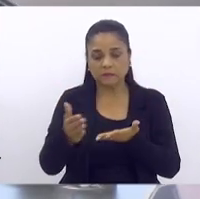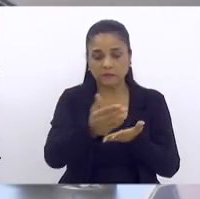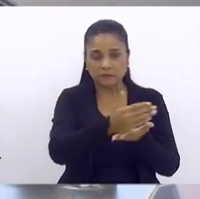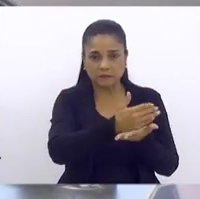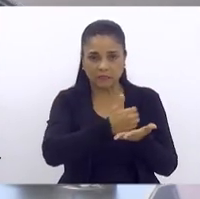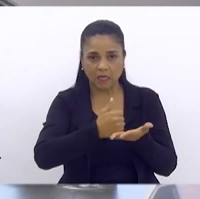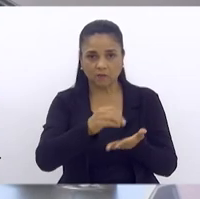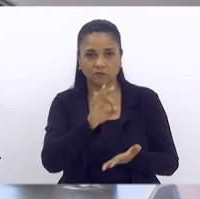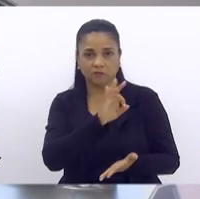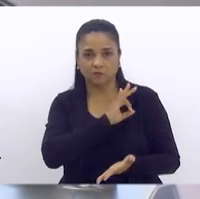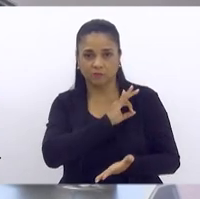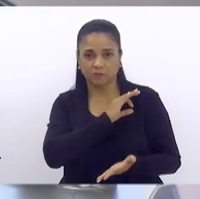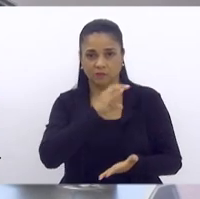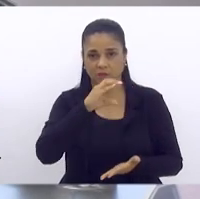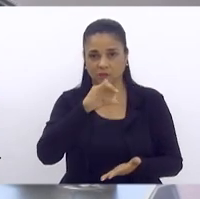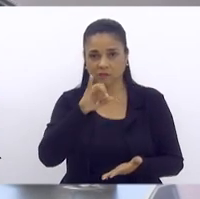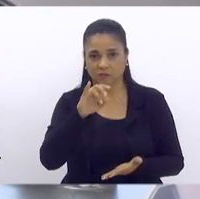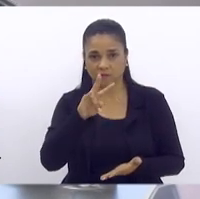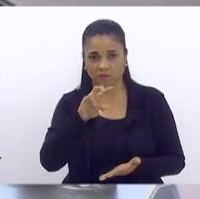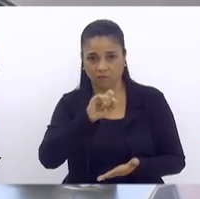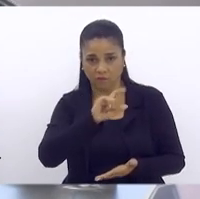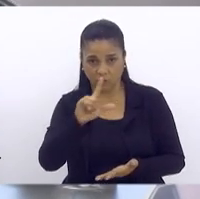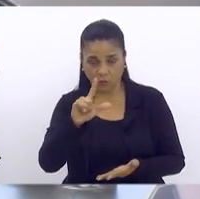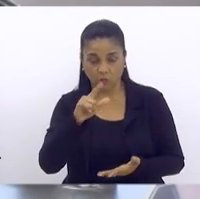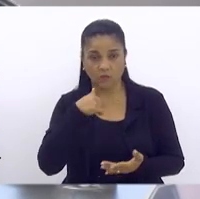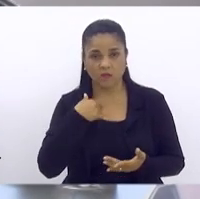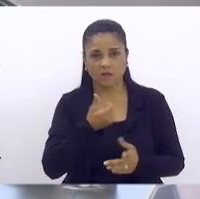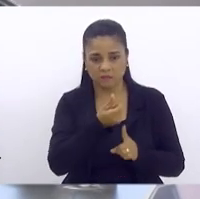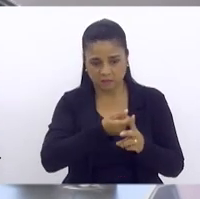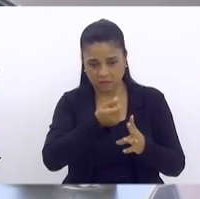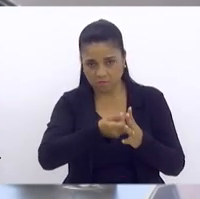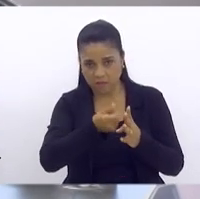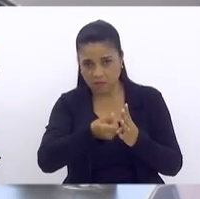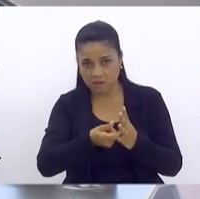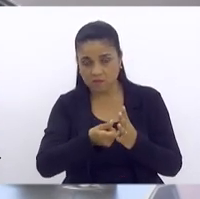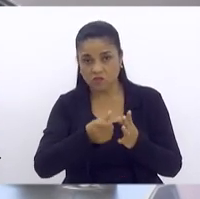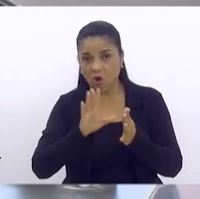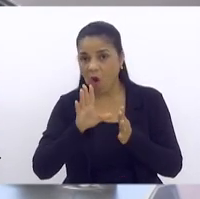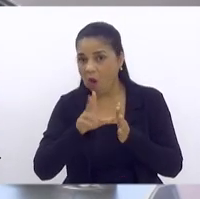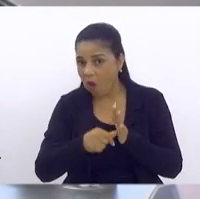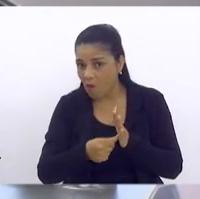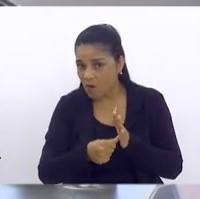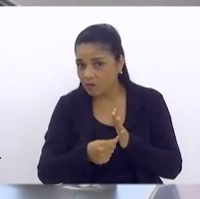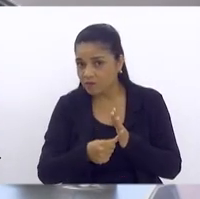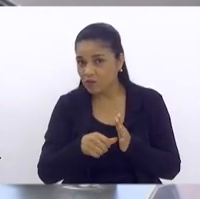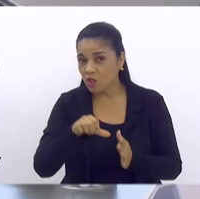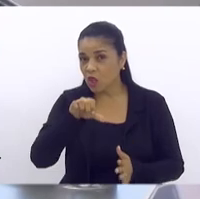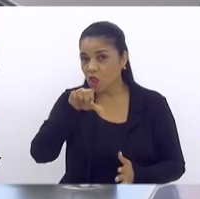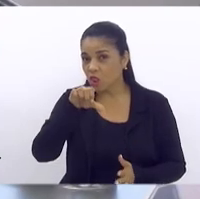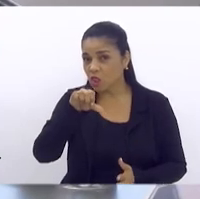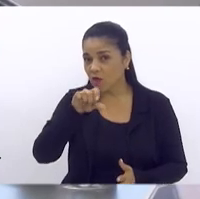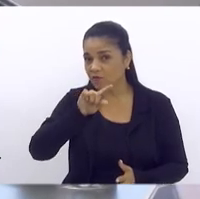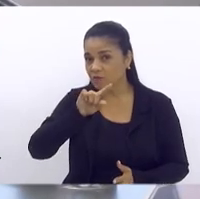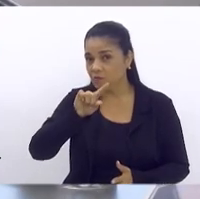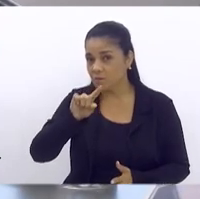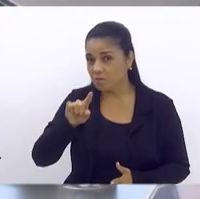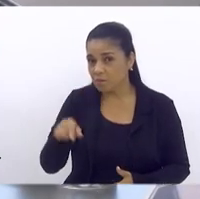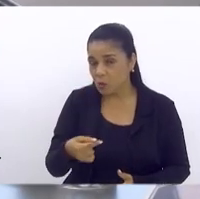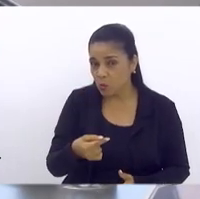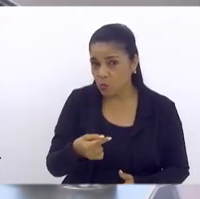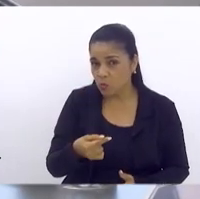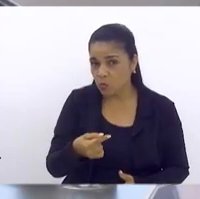Civil. Nesse semestre, foram roubados 9 mil